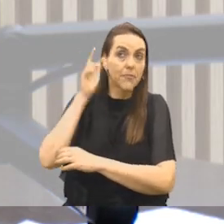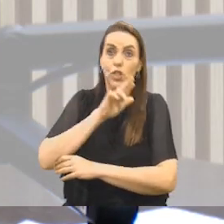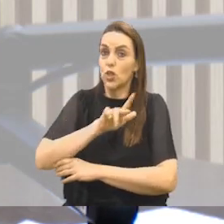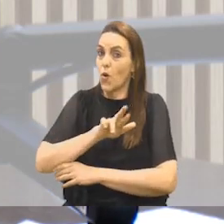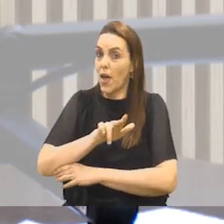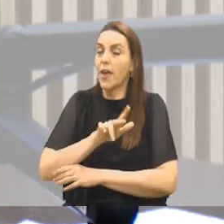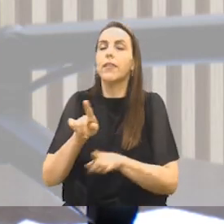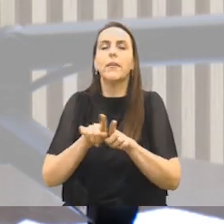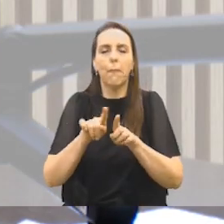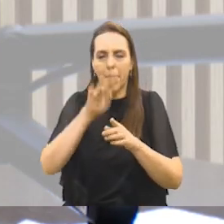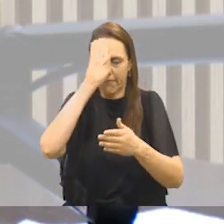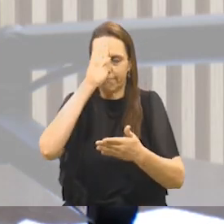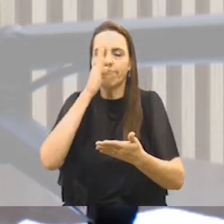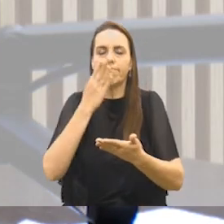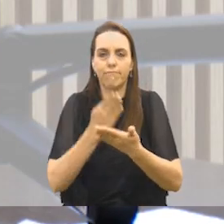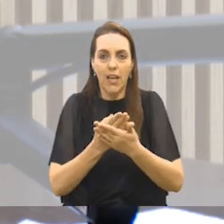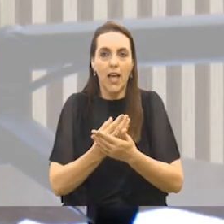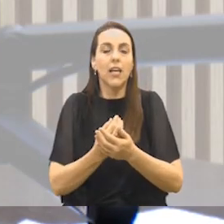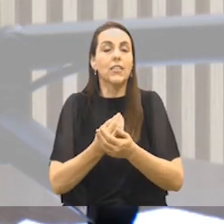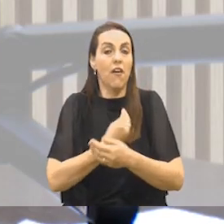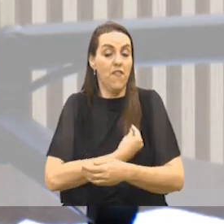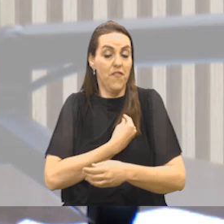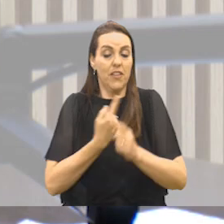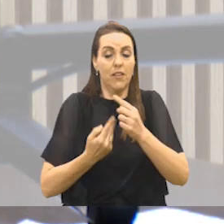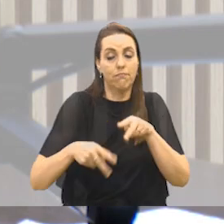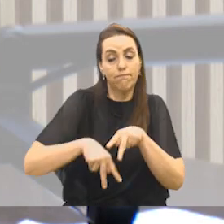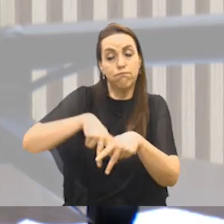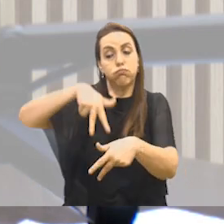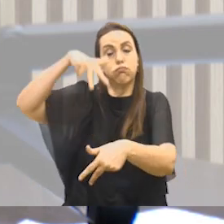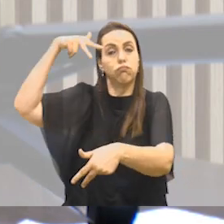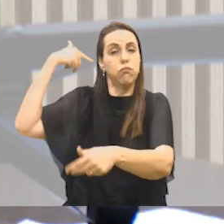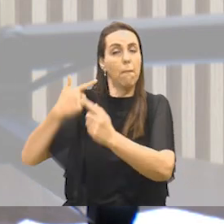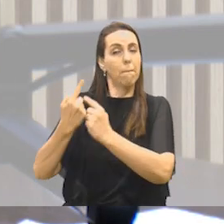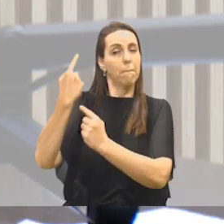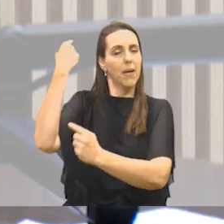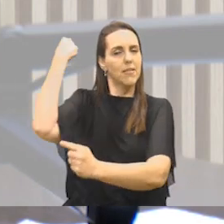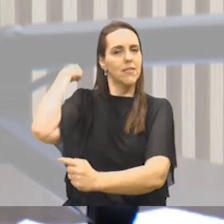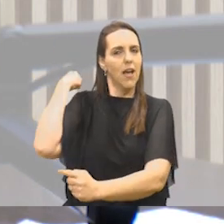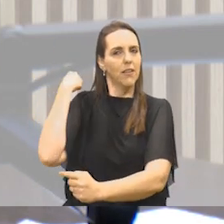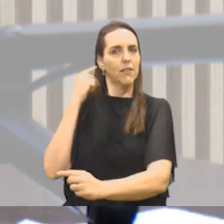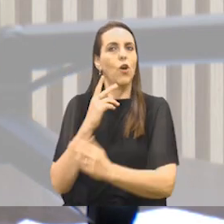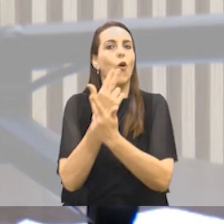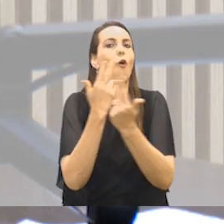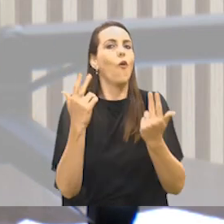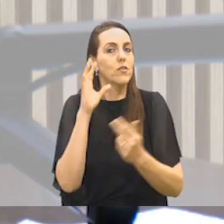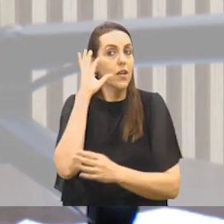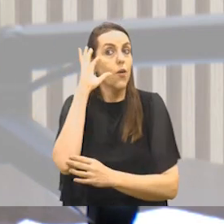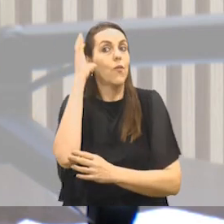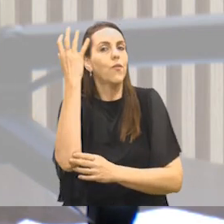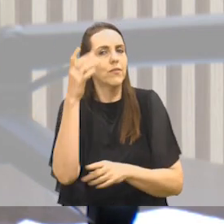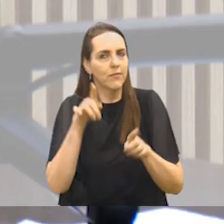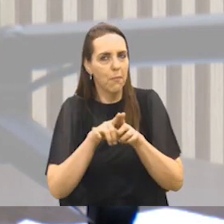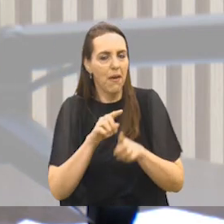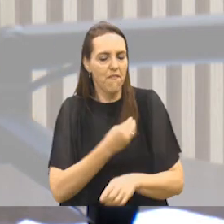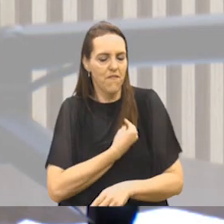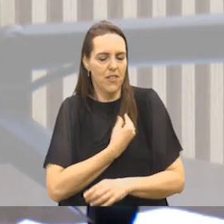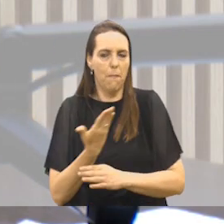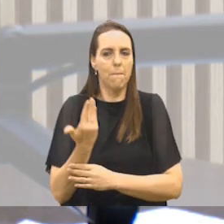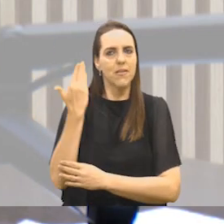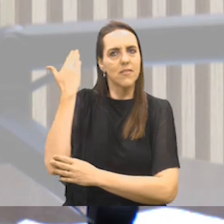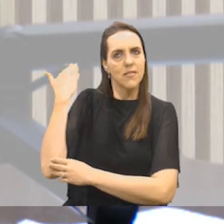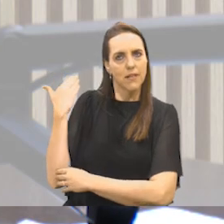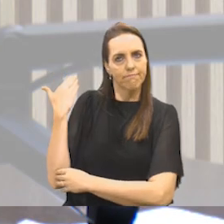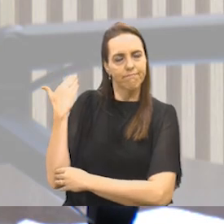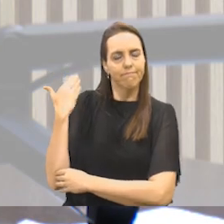nosso subconsciente. Nós trazemos nossas crenças também de vidas passadas, de situações que aconteceram em outras